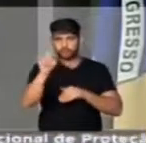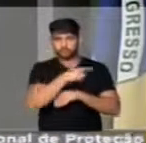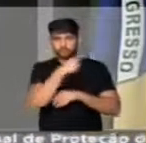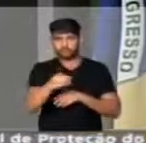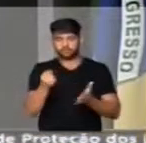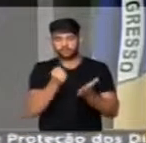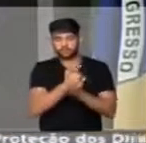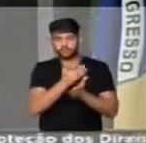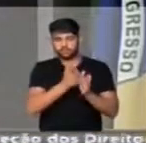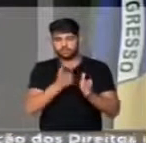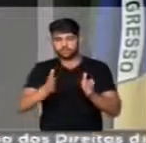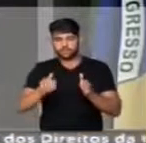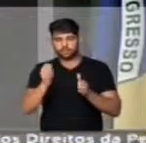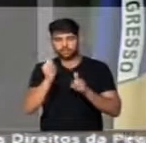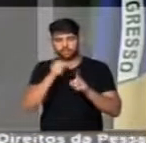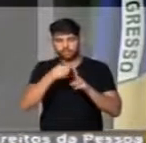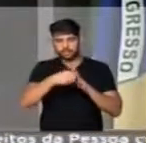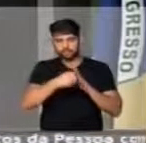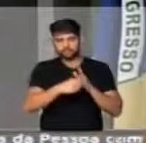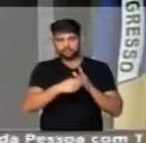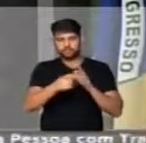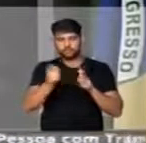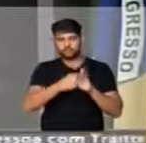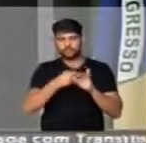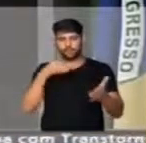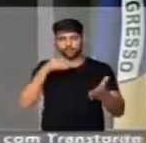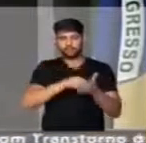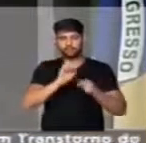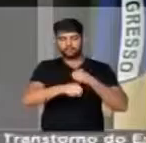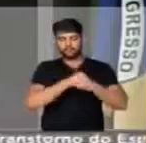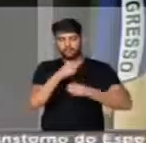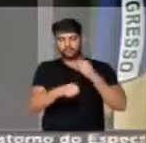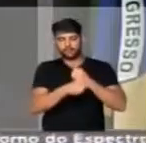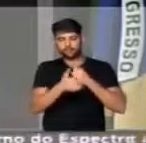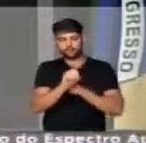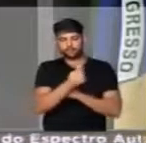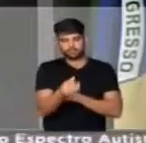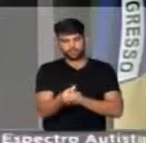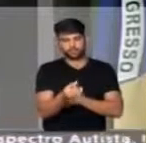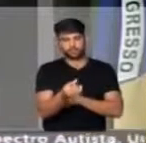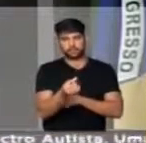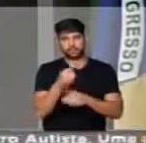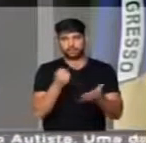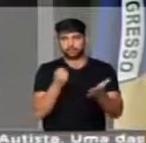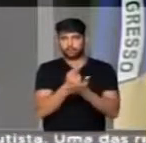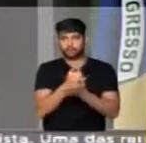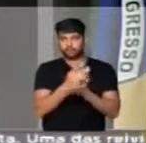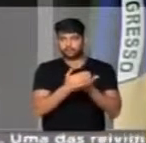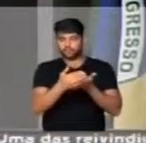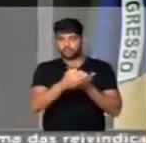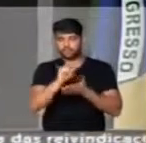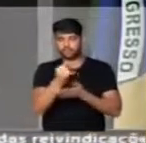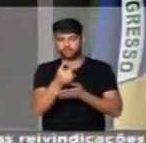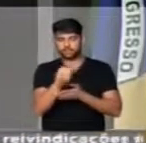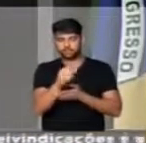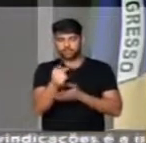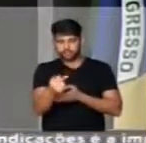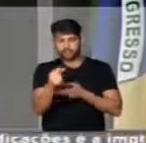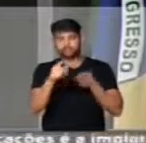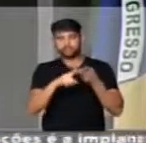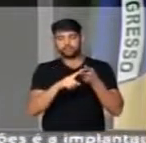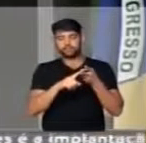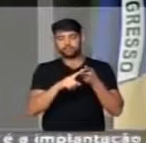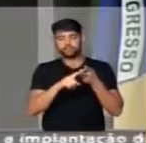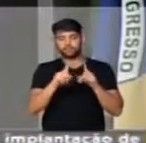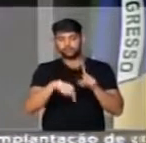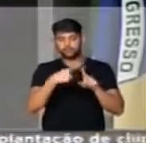do pagamento das parcelas mensais da dívida até o fim de 2016, a cobrança a partir de janeiro de 2017